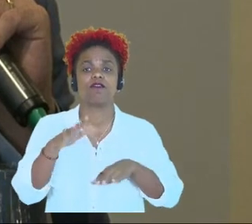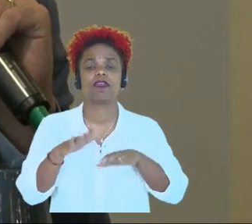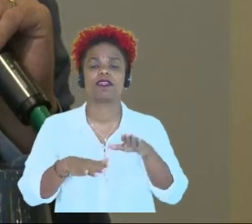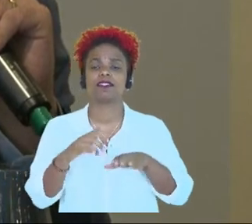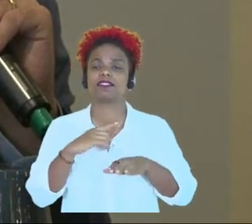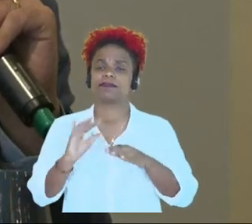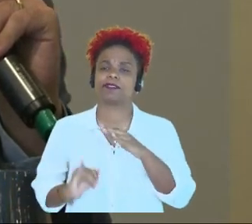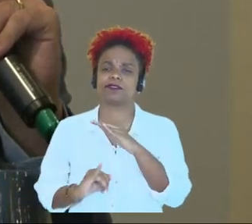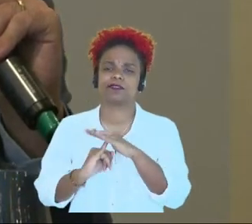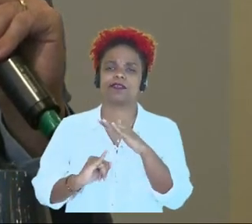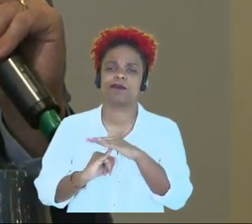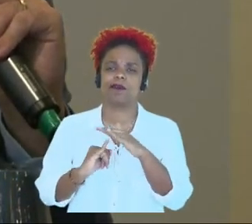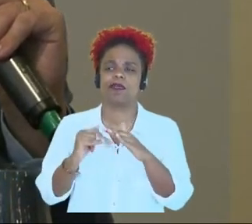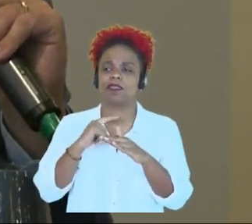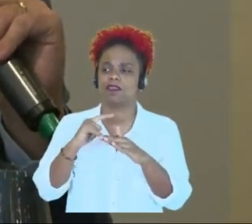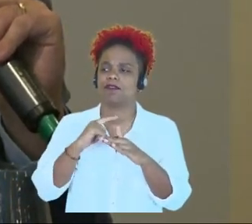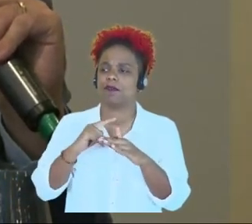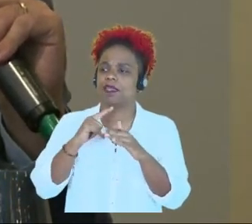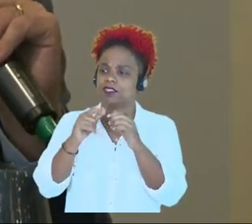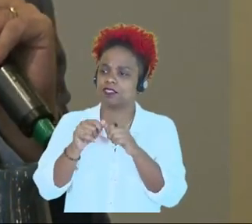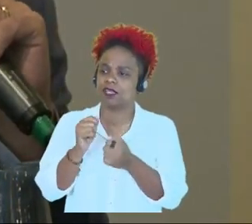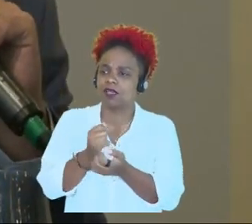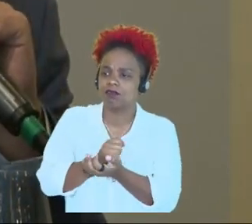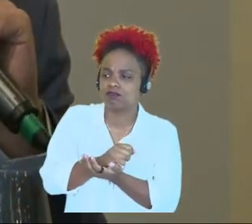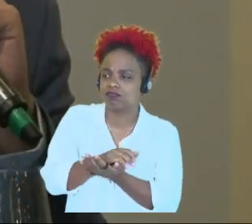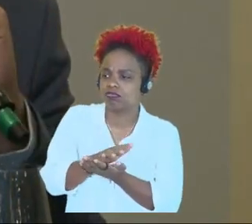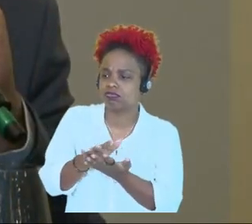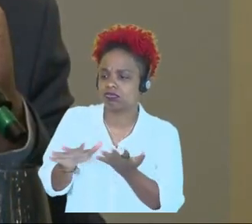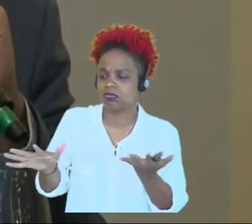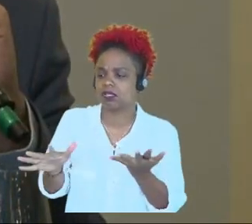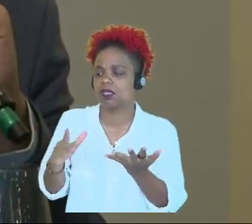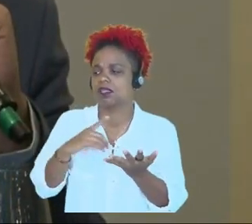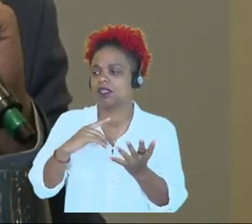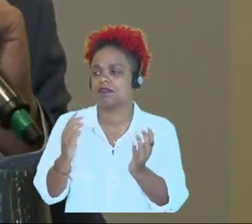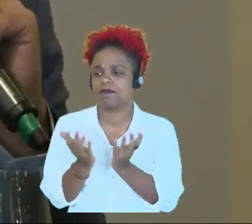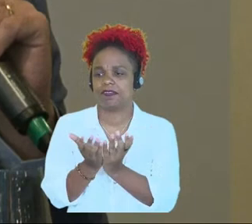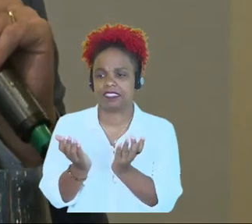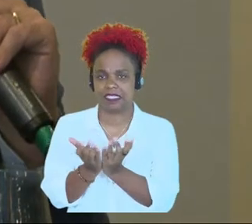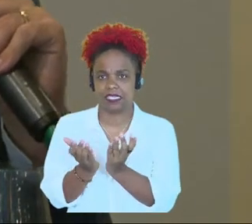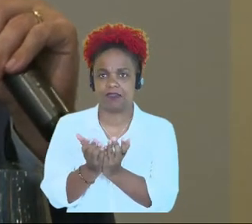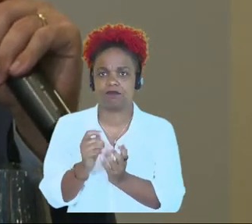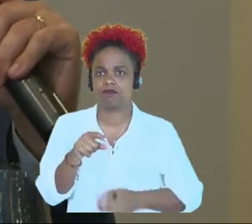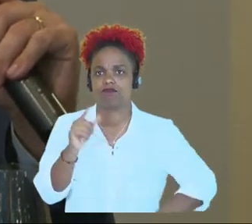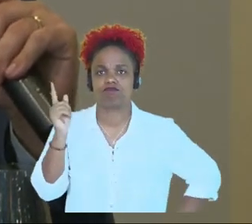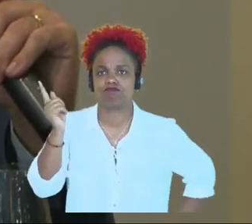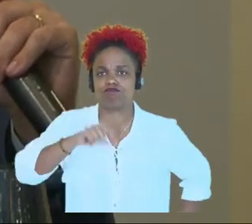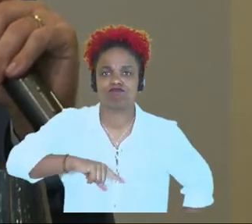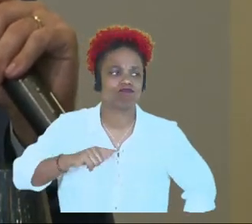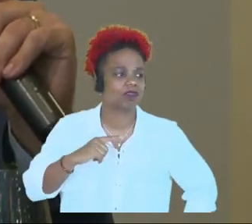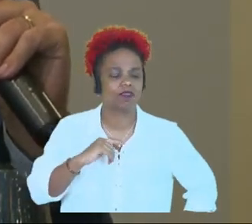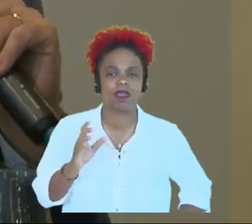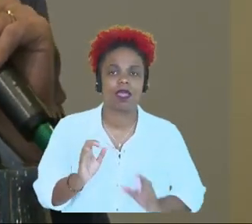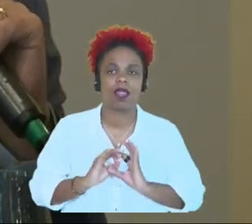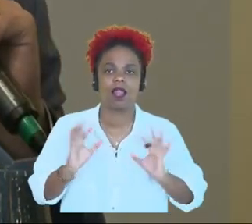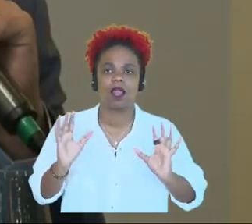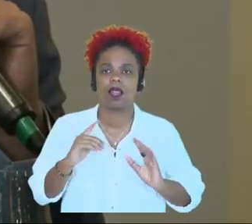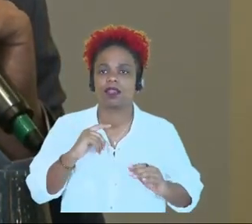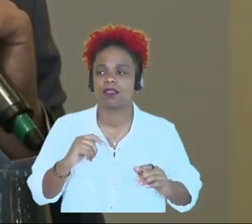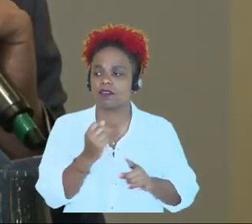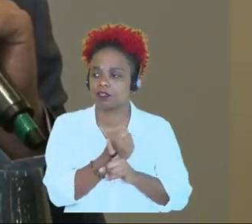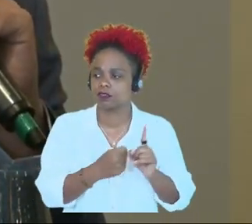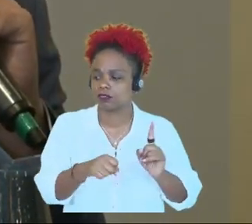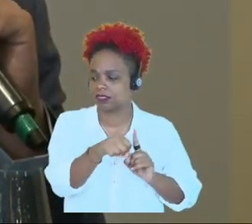a instituição mais capilarizada do Brasil hoje, que é a Igreja Evangélica, você não vai conseguir construir uma democracia de baixo para